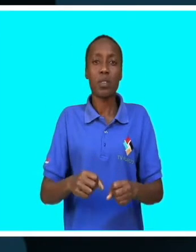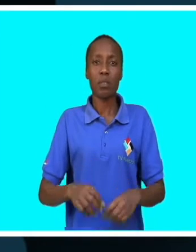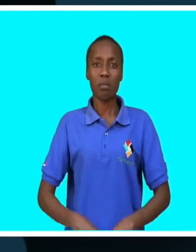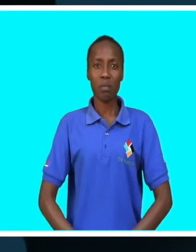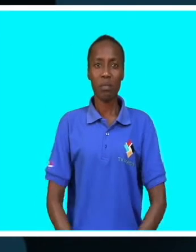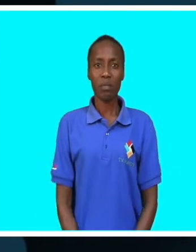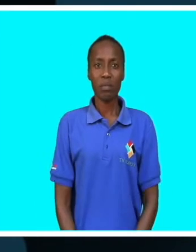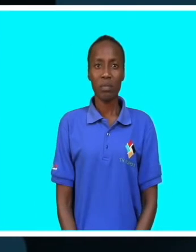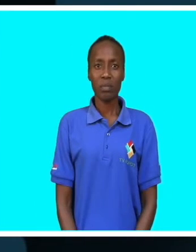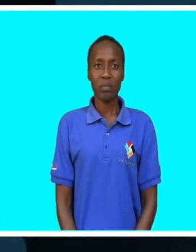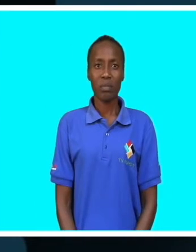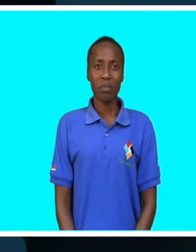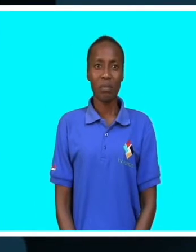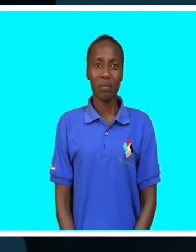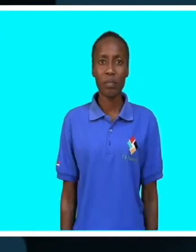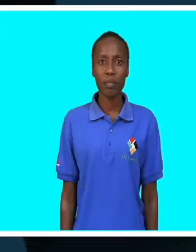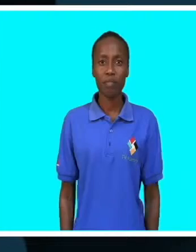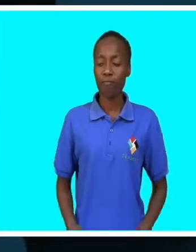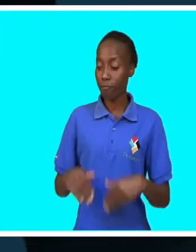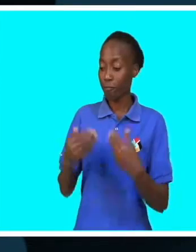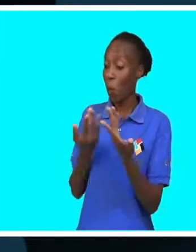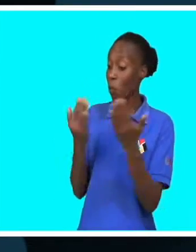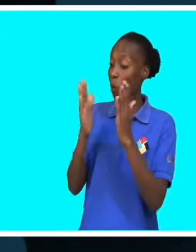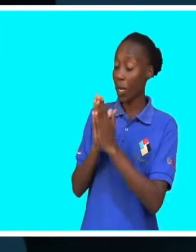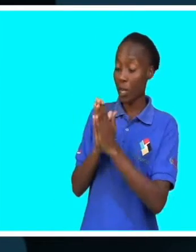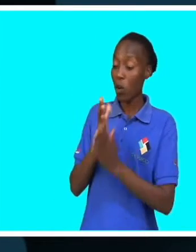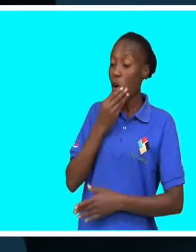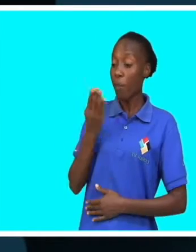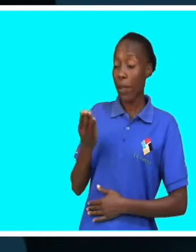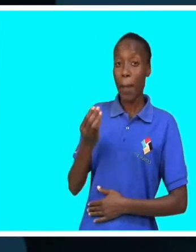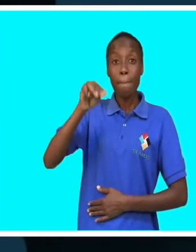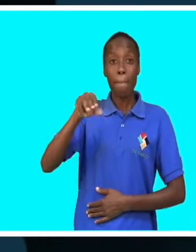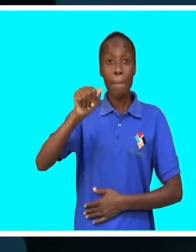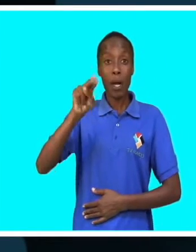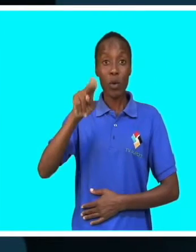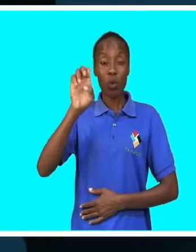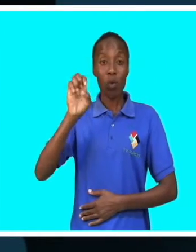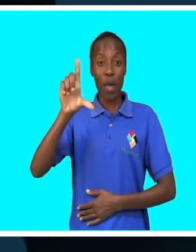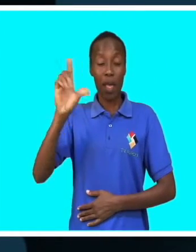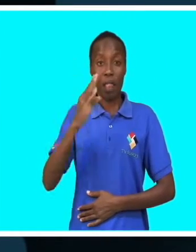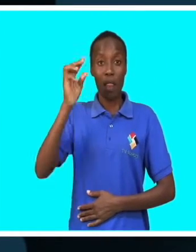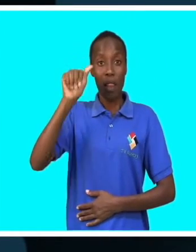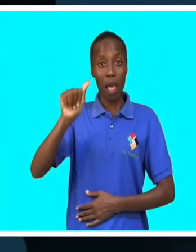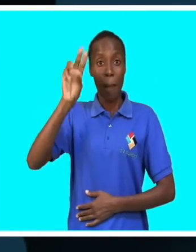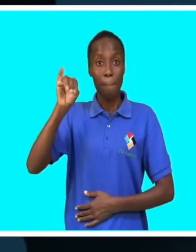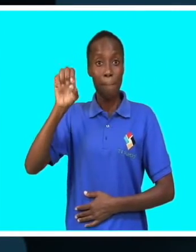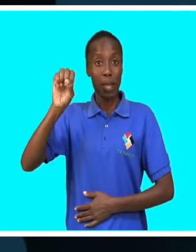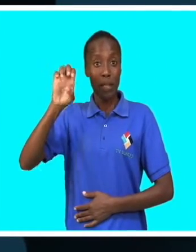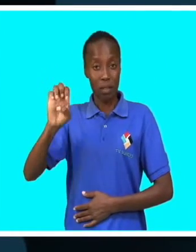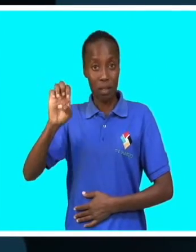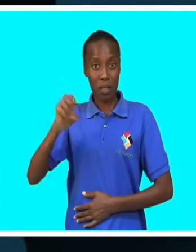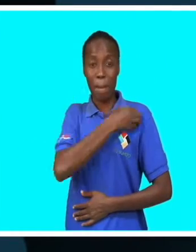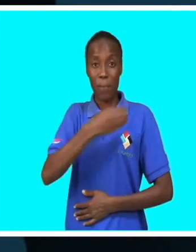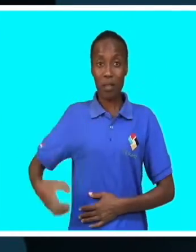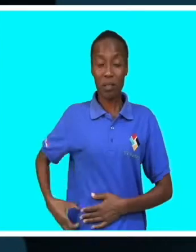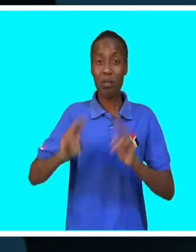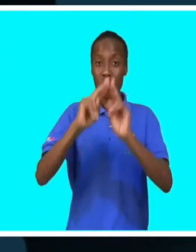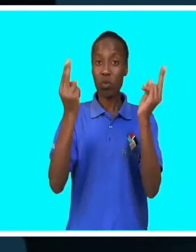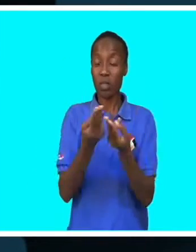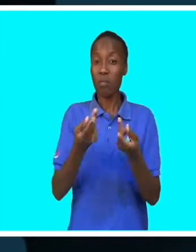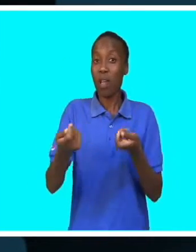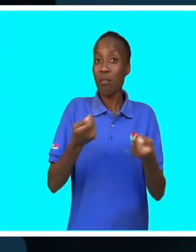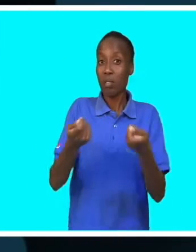que não pode dar resposta em 100%. Muito obrigado, senhor Manuel Amis, o presidente do Conselho de Administração da